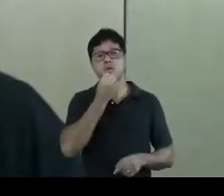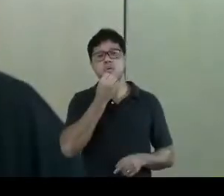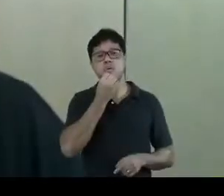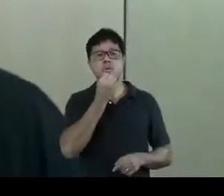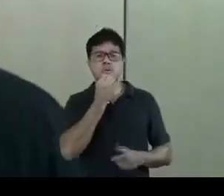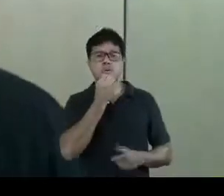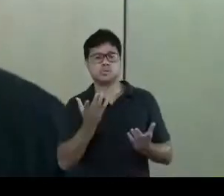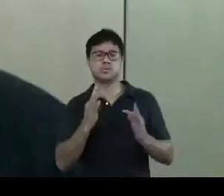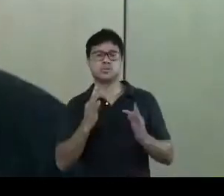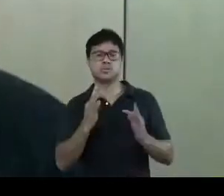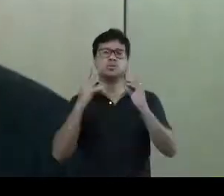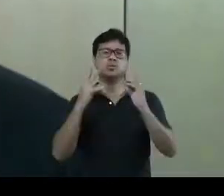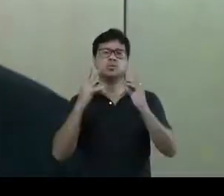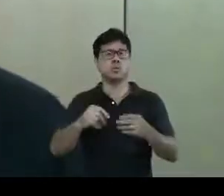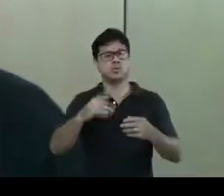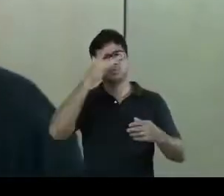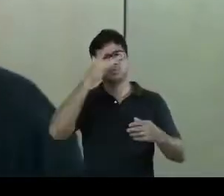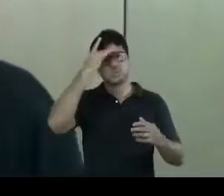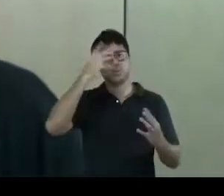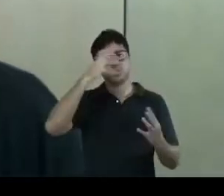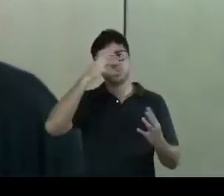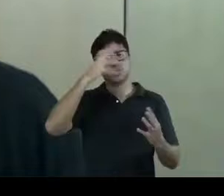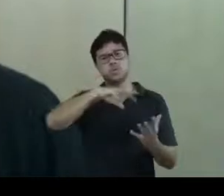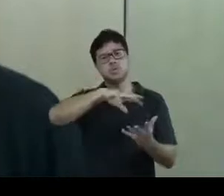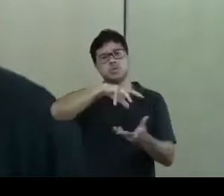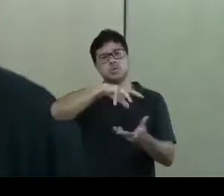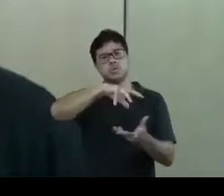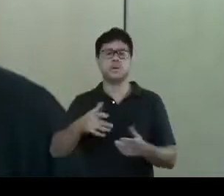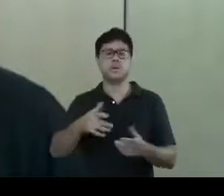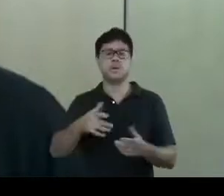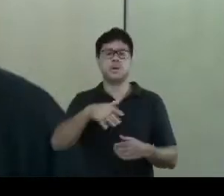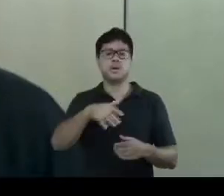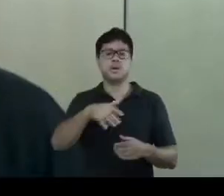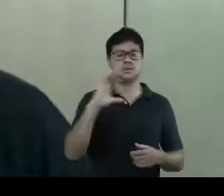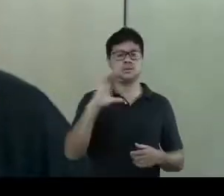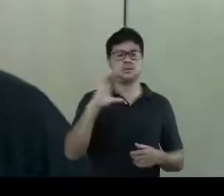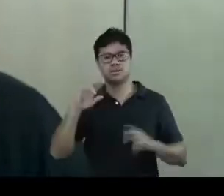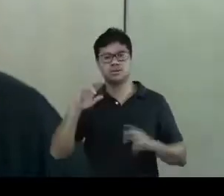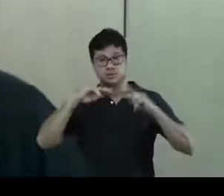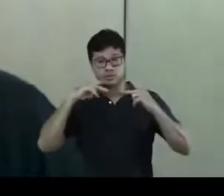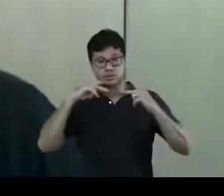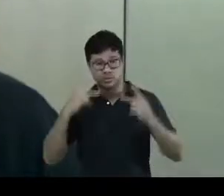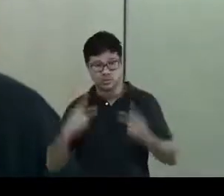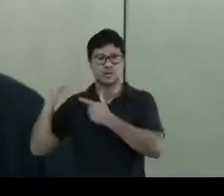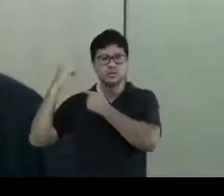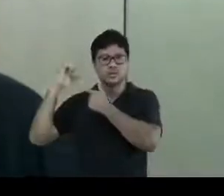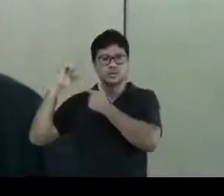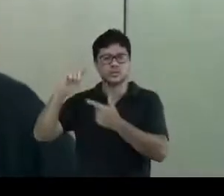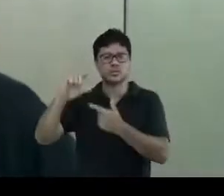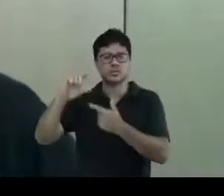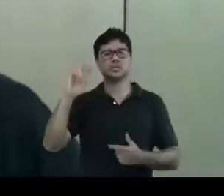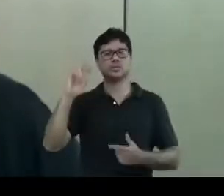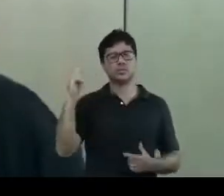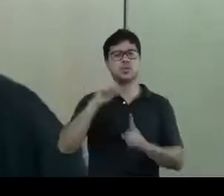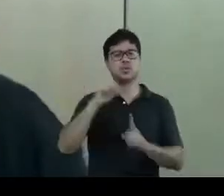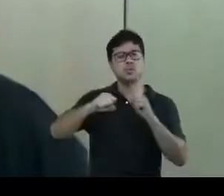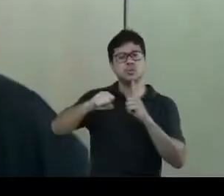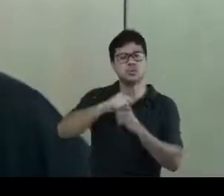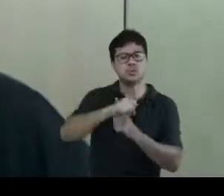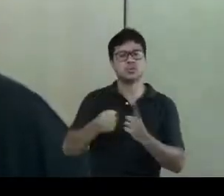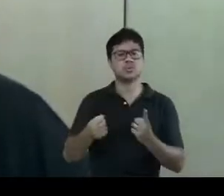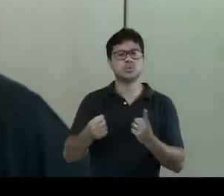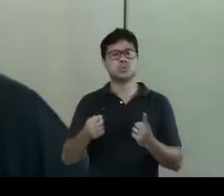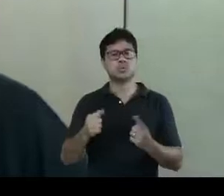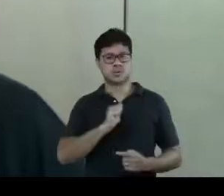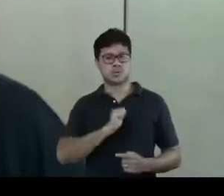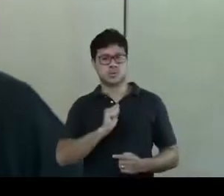a todas as humanidades, se a gente pensar os campos das ciências humanas mais tradicionais, como a história, a sociologia,